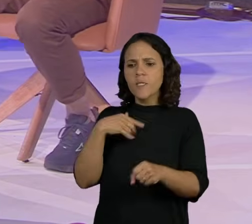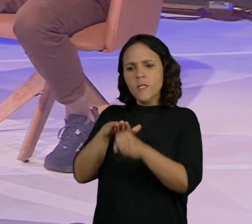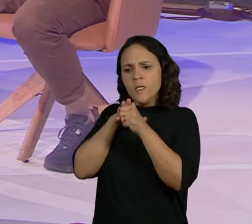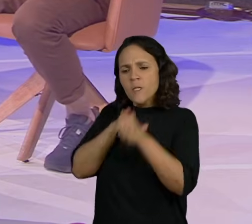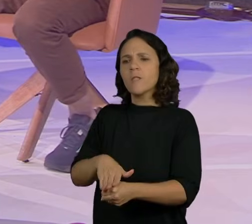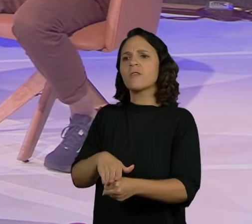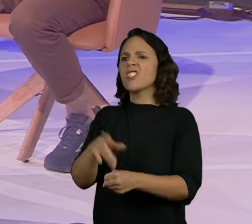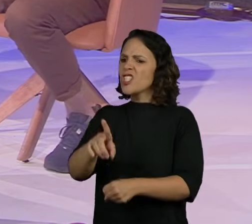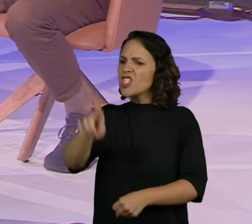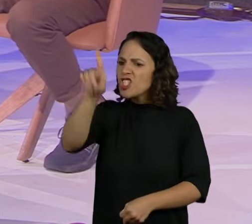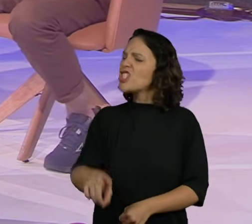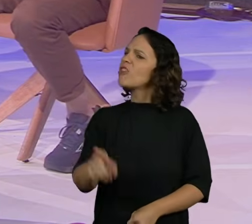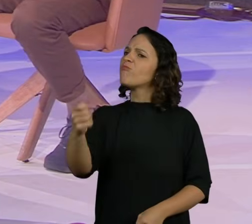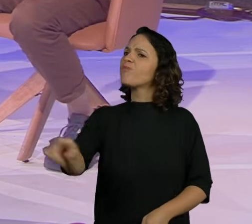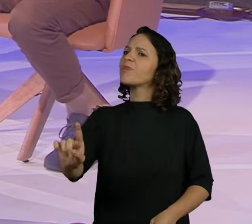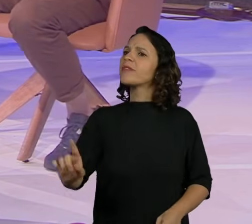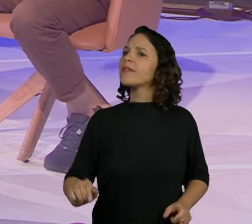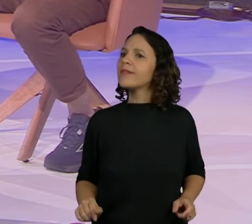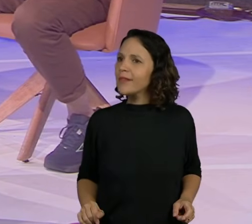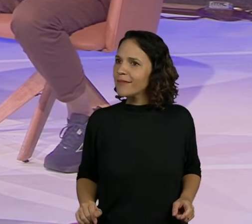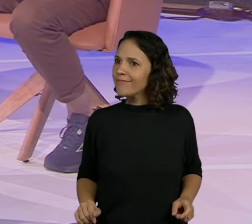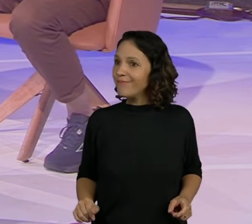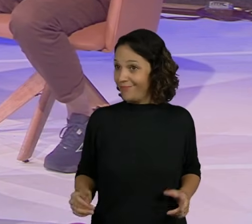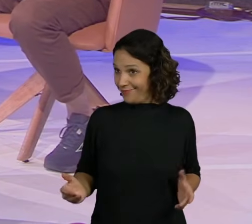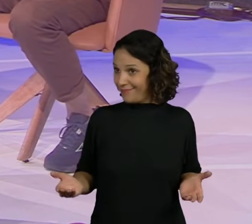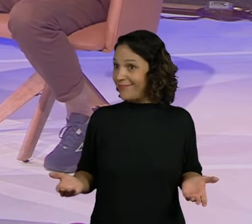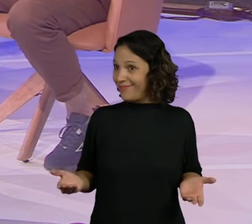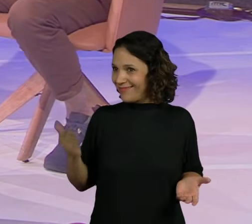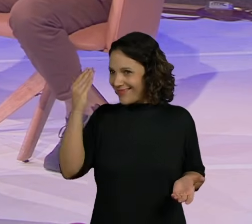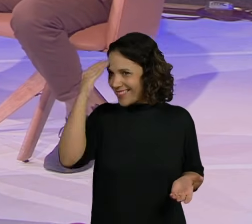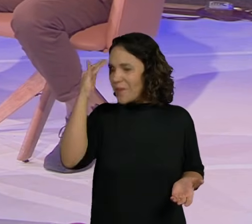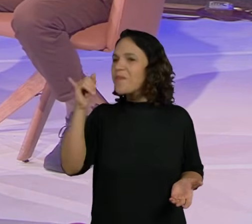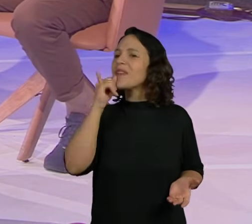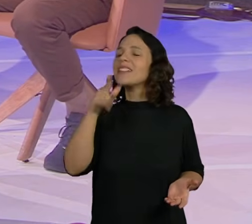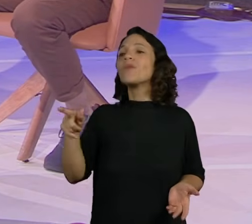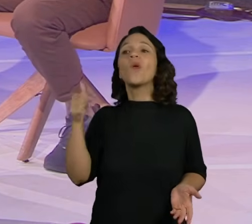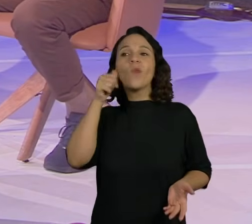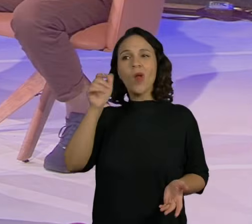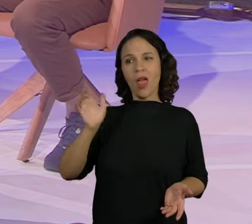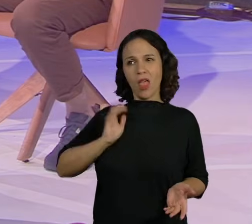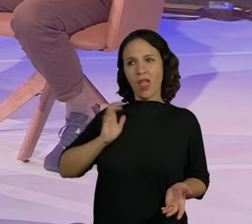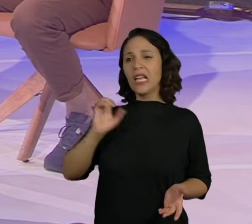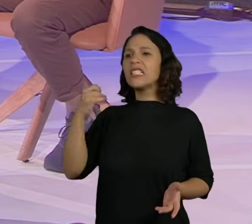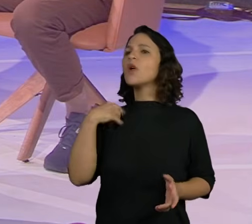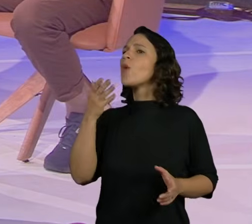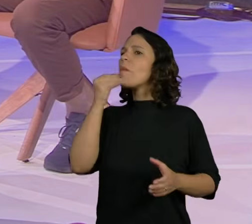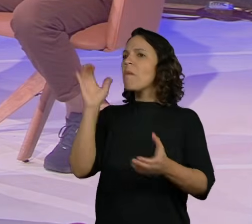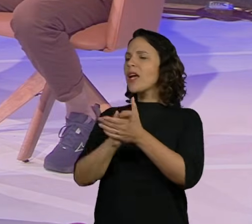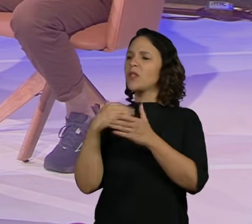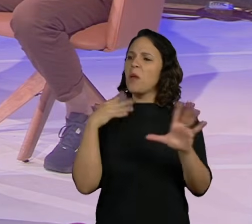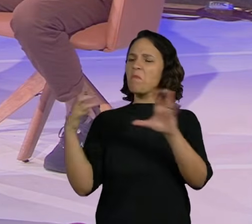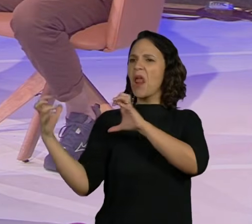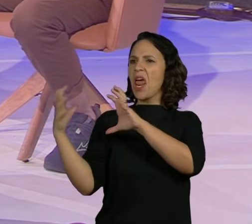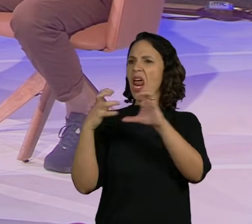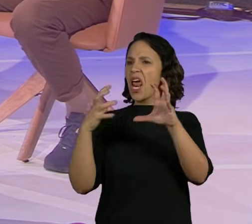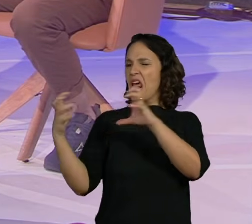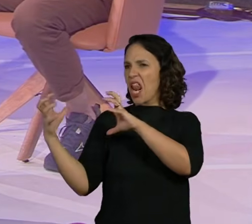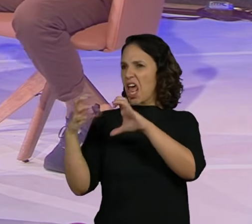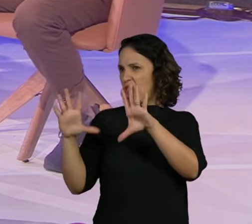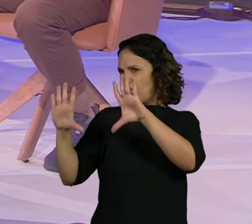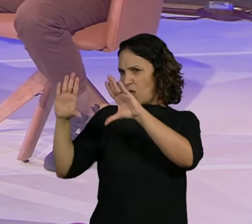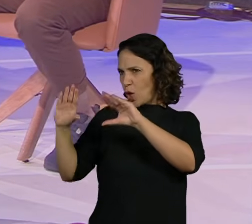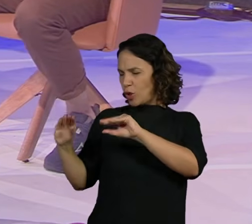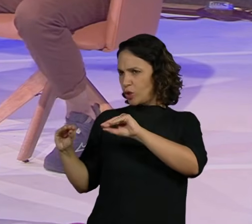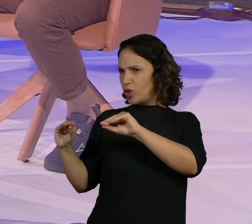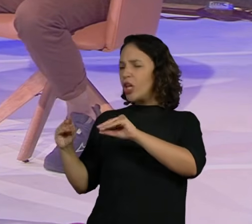indefeso, sem nenhuma defesa, entendeu? E essa patroa, quando ela brigar com o marido na noite anterior,